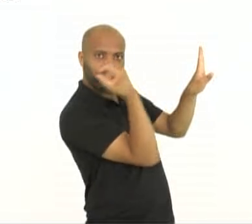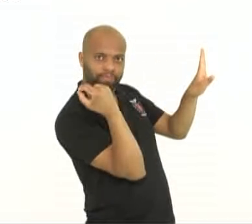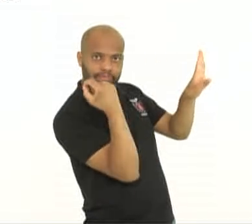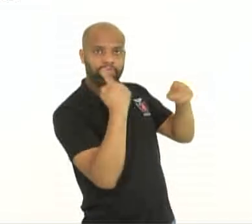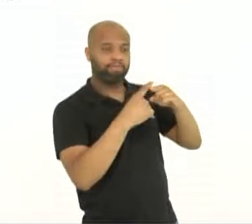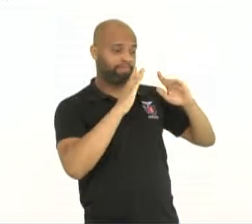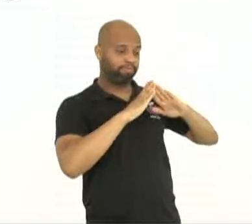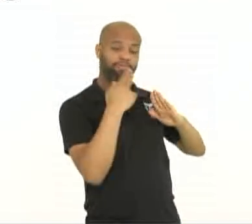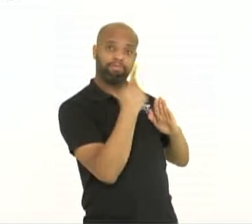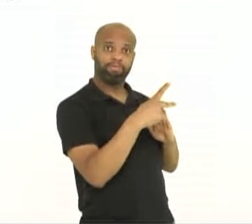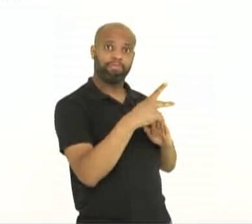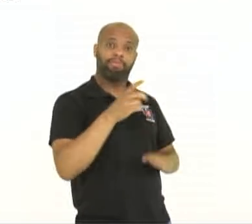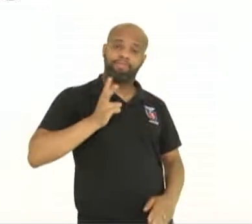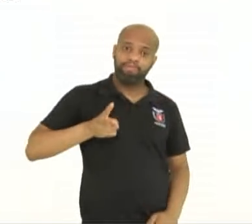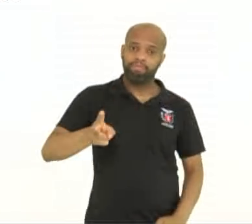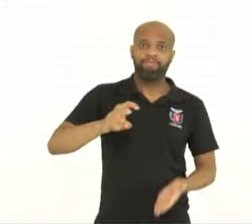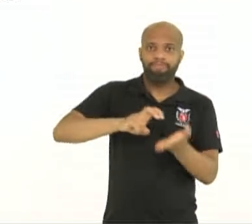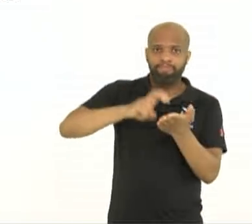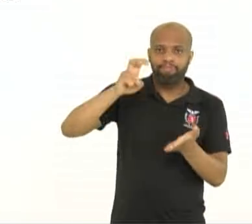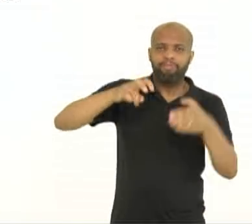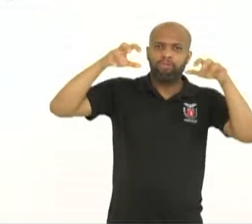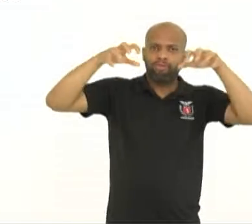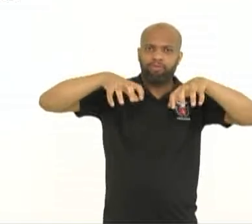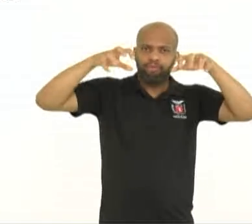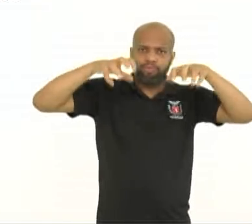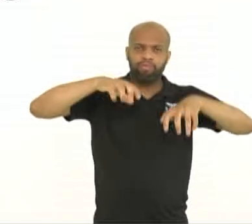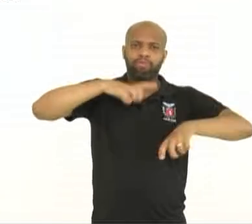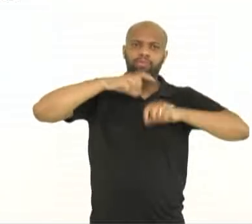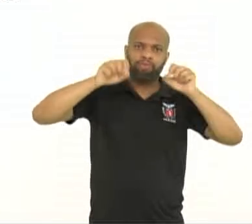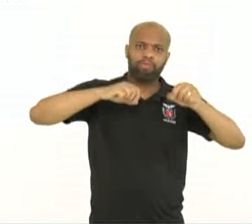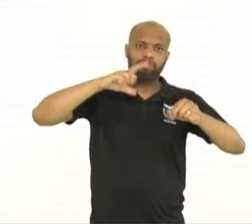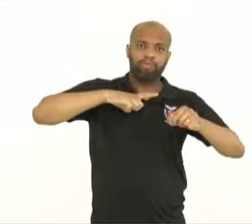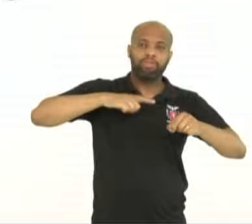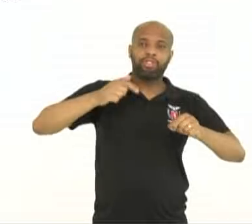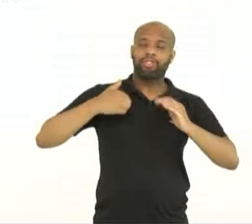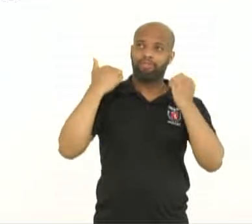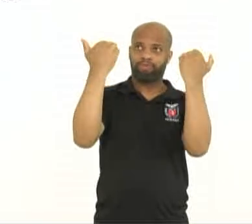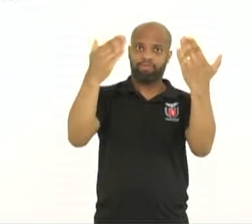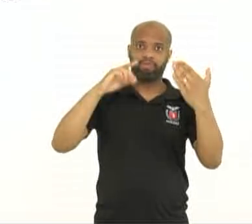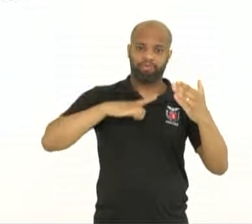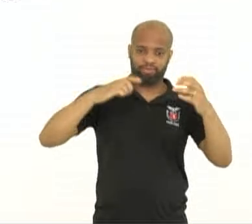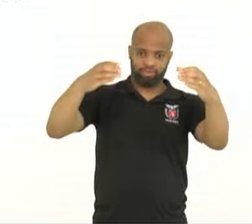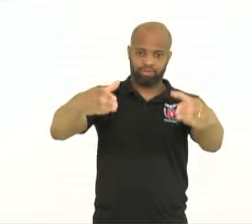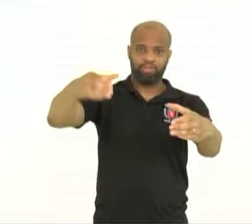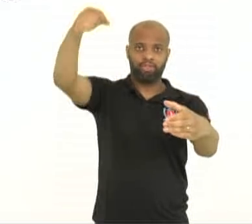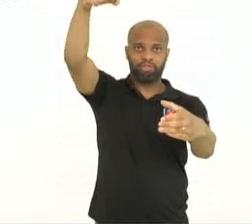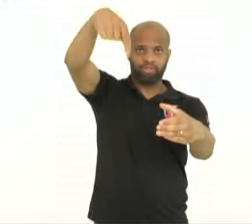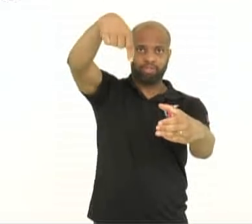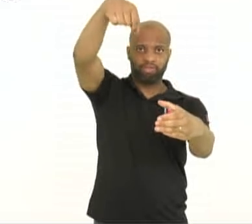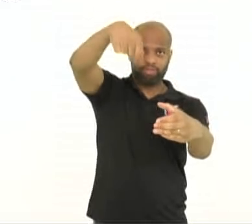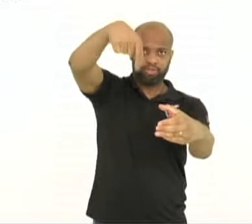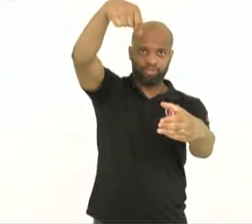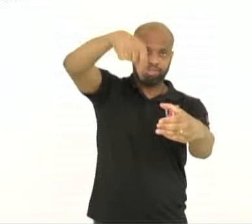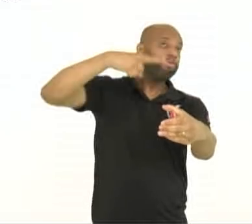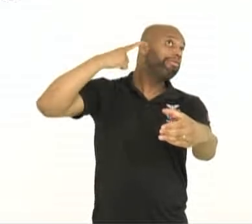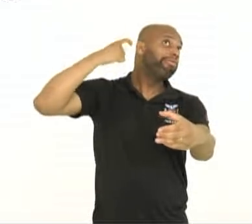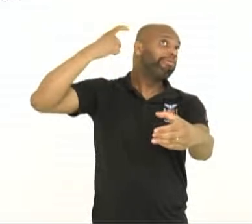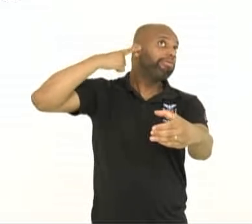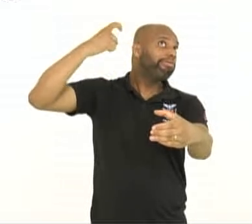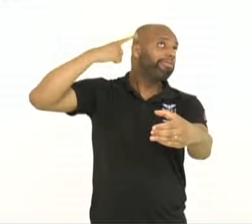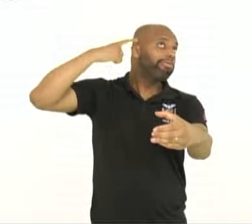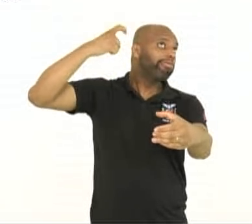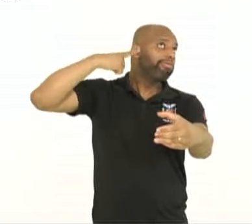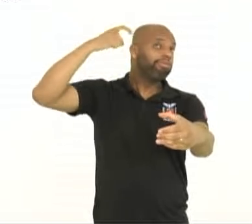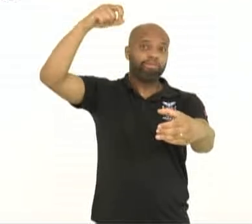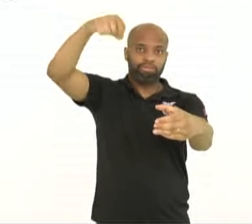manhã, aquela chuva sem parar, pingando na lata velha lá fora no jardim, barulhinho gostoso que ele ficava